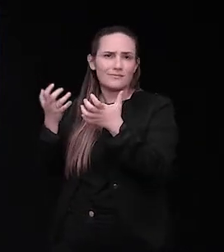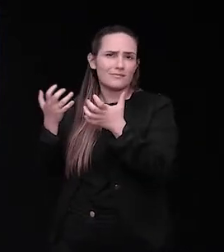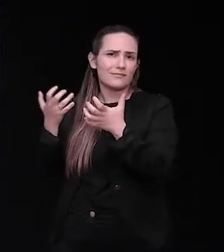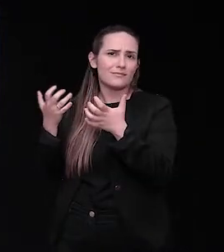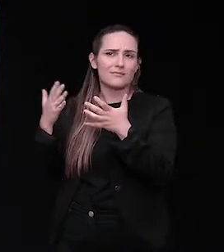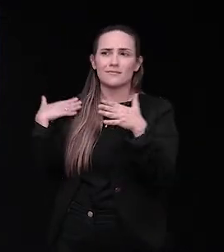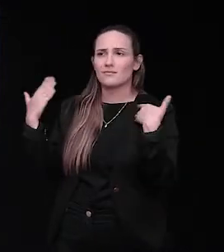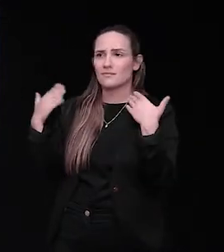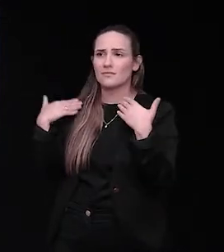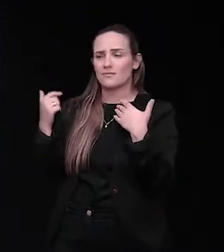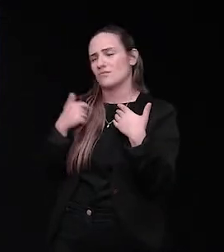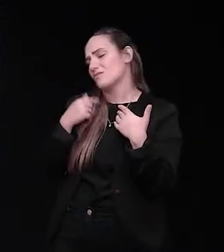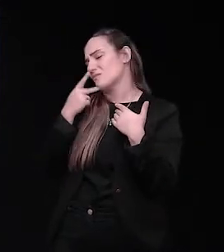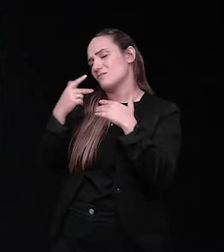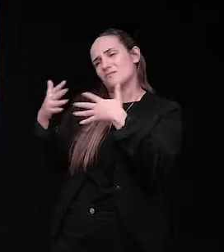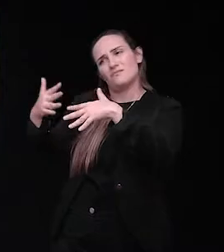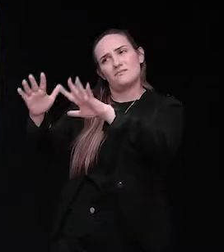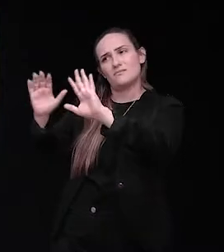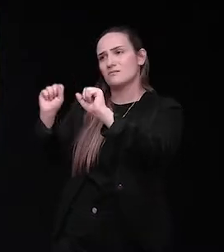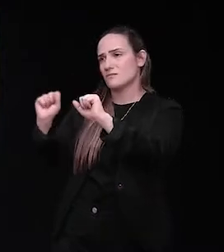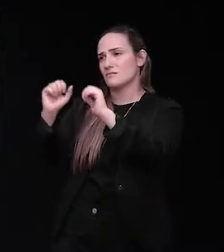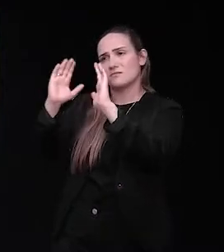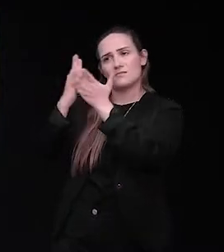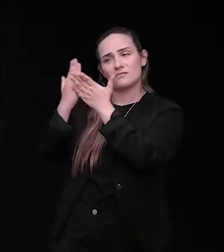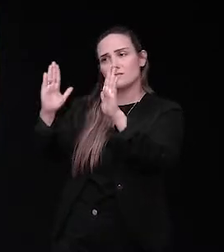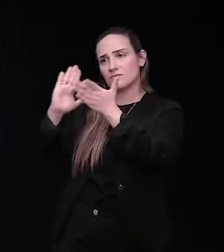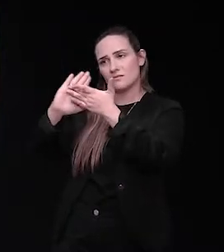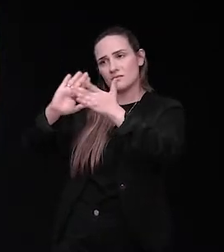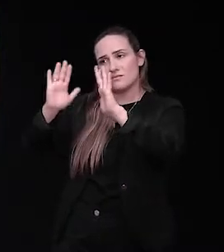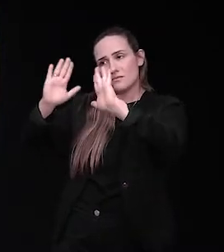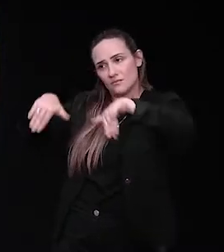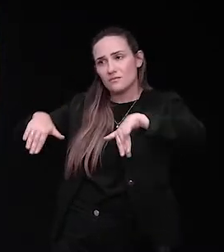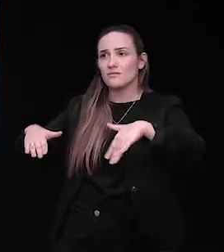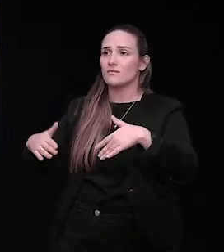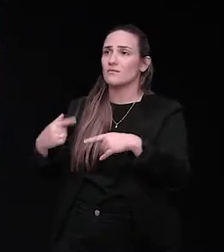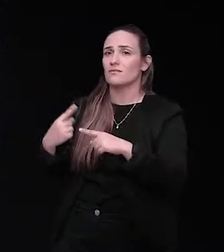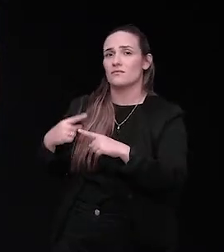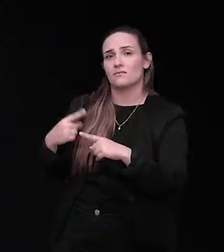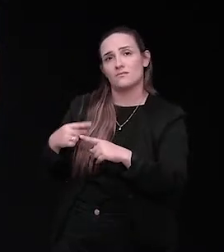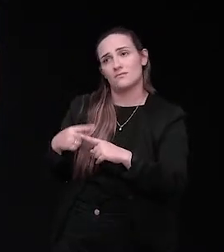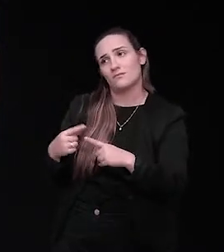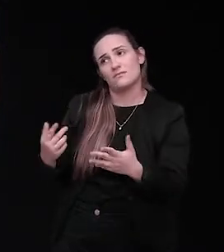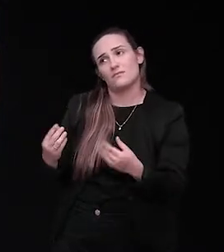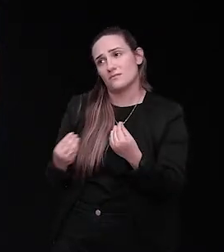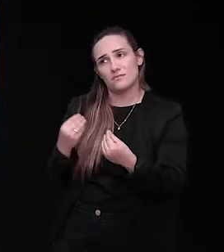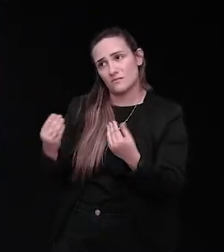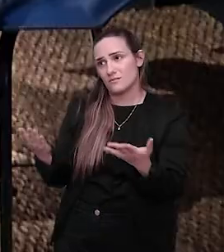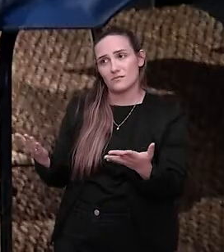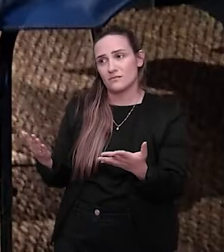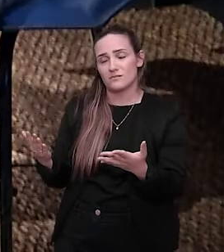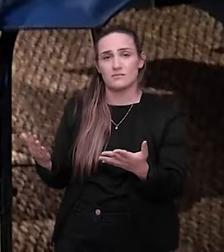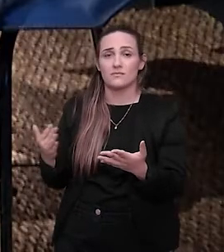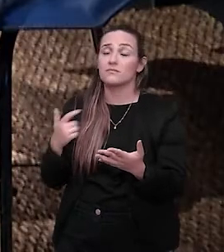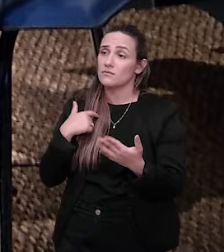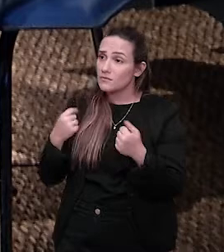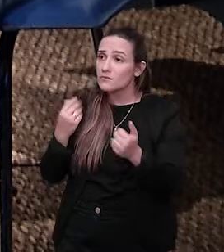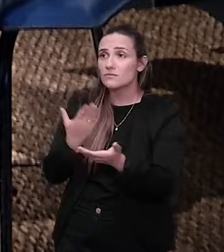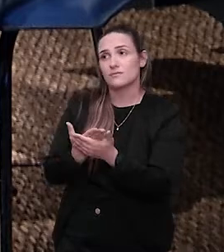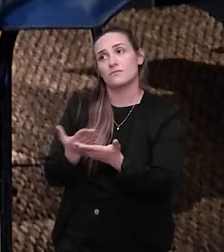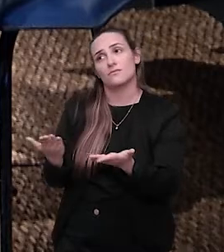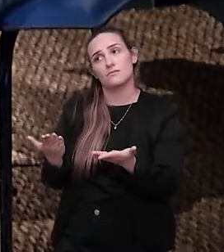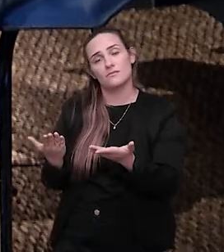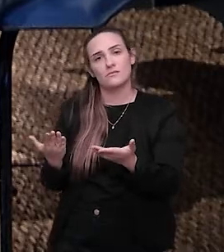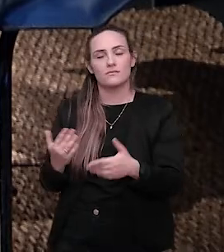saúde, mas a namorada queria sair muito. Eu falei assim, ó, fica à vontade, pode terminar, porque lá na frente, se eu passar no concurso, é uma outra, ou você